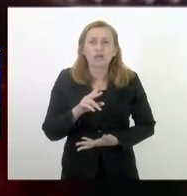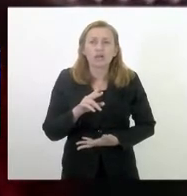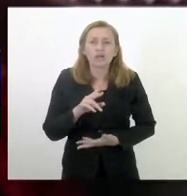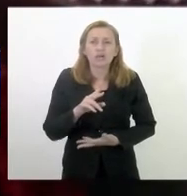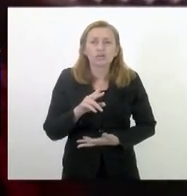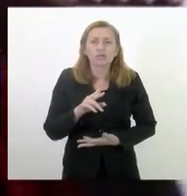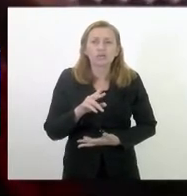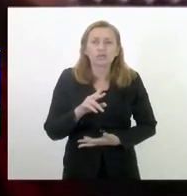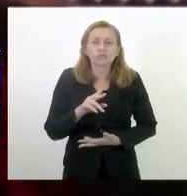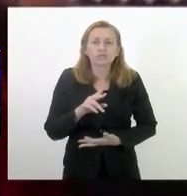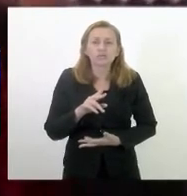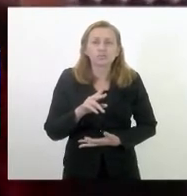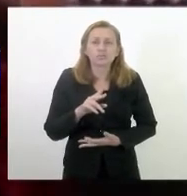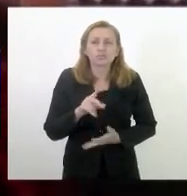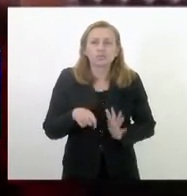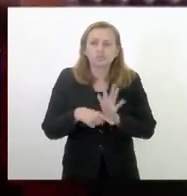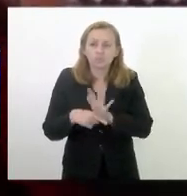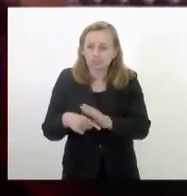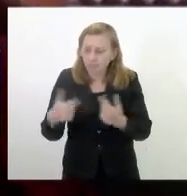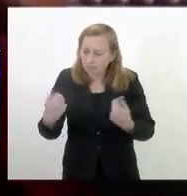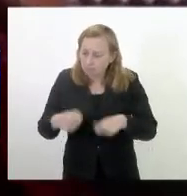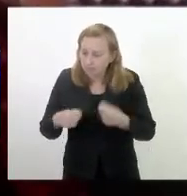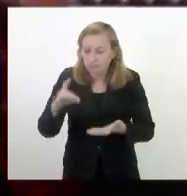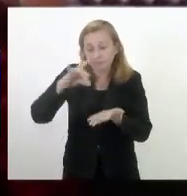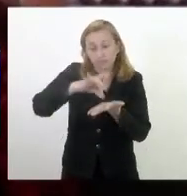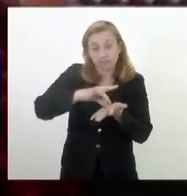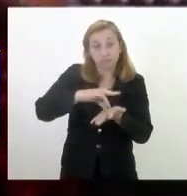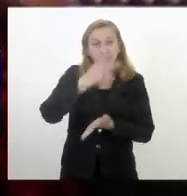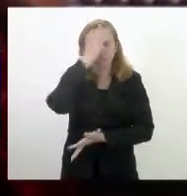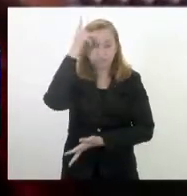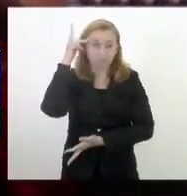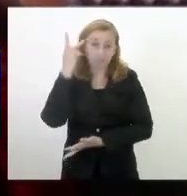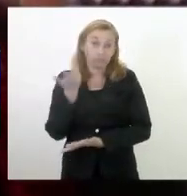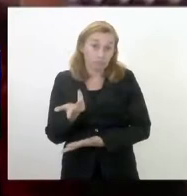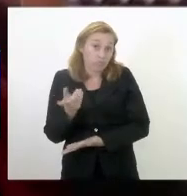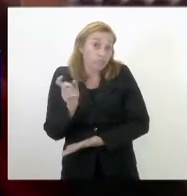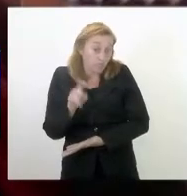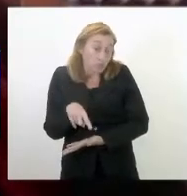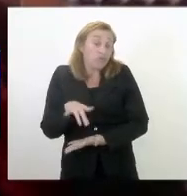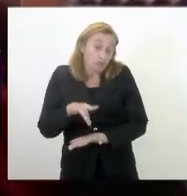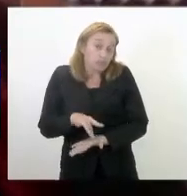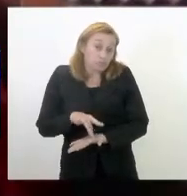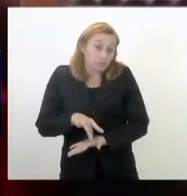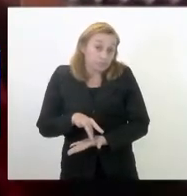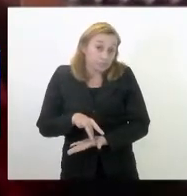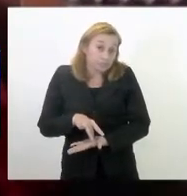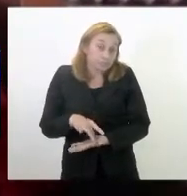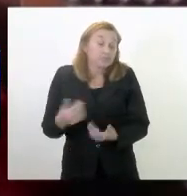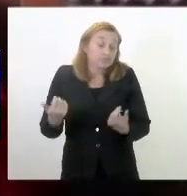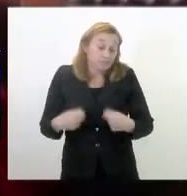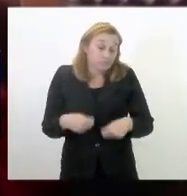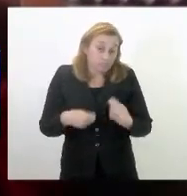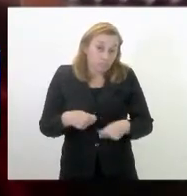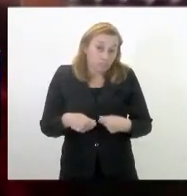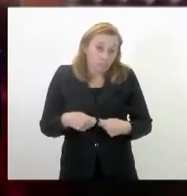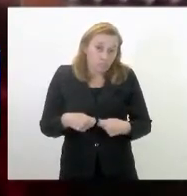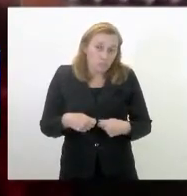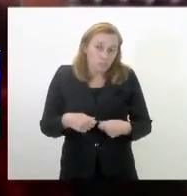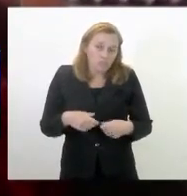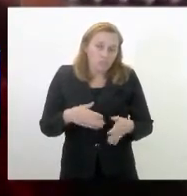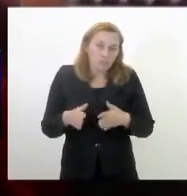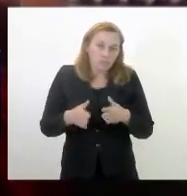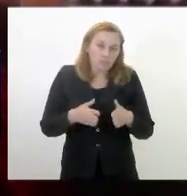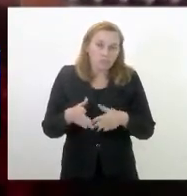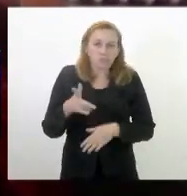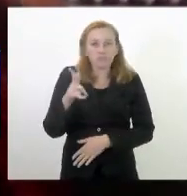incidir numa necessidade real das pessoas. É real. A necessidade das pessoas acessarem botijão de